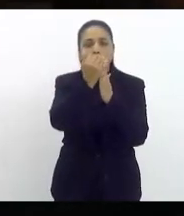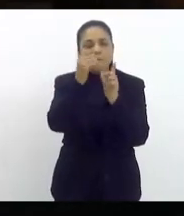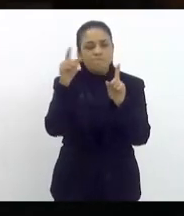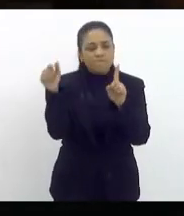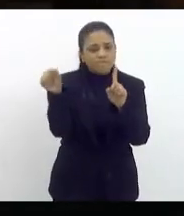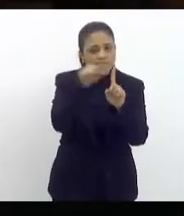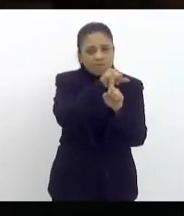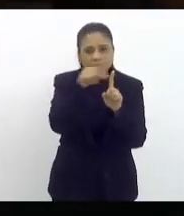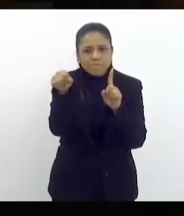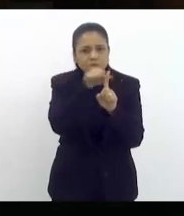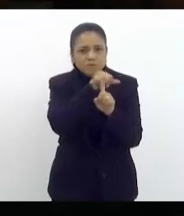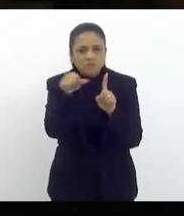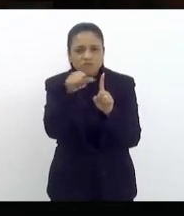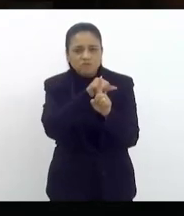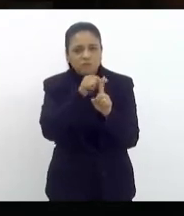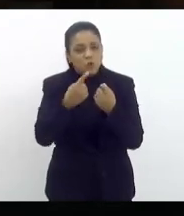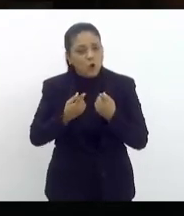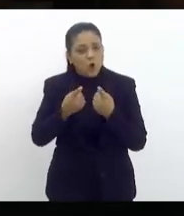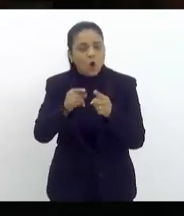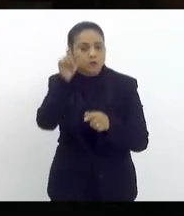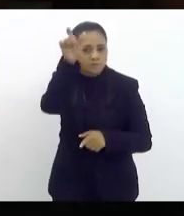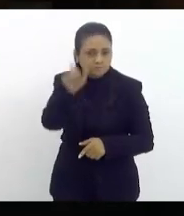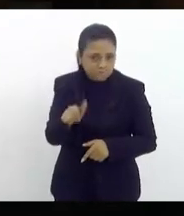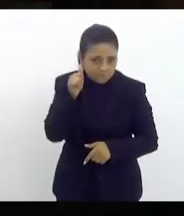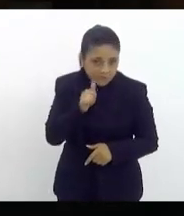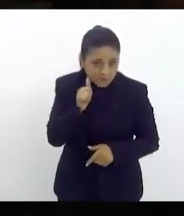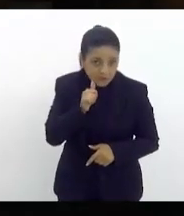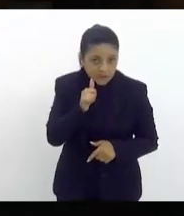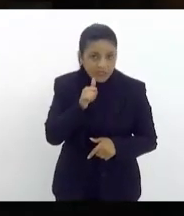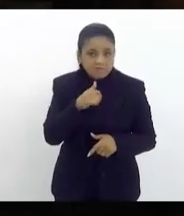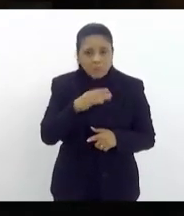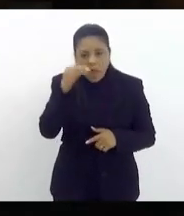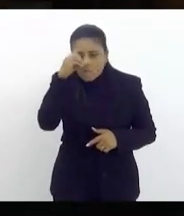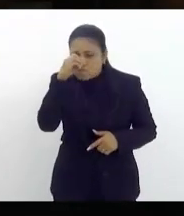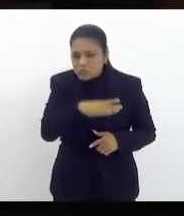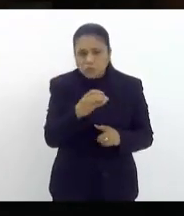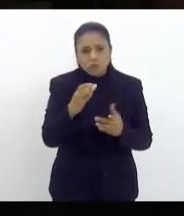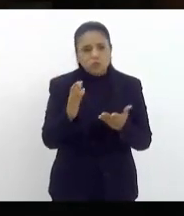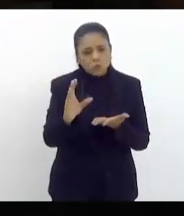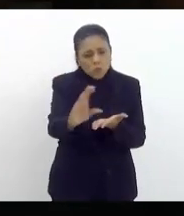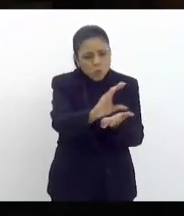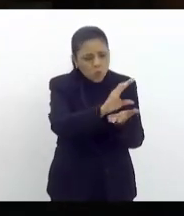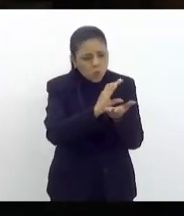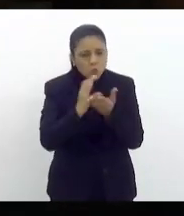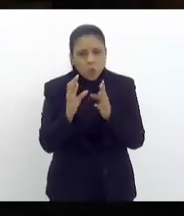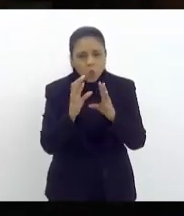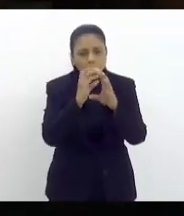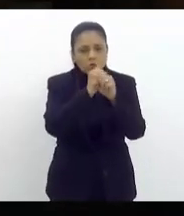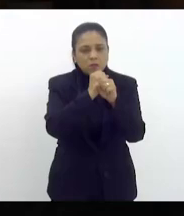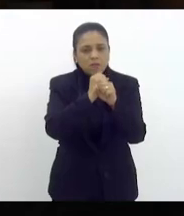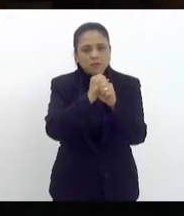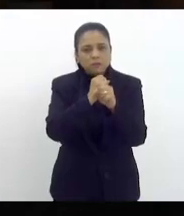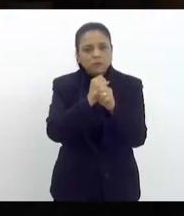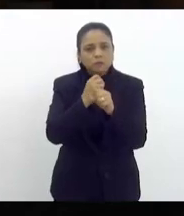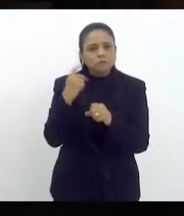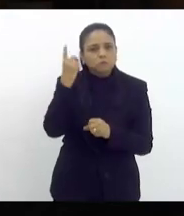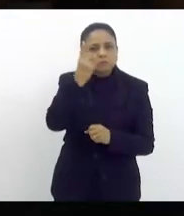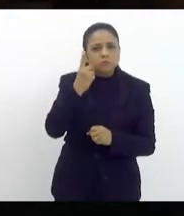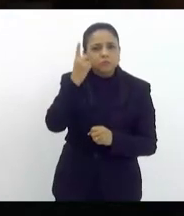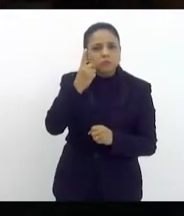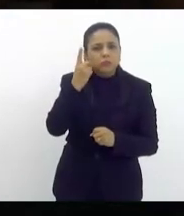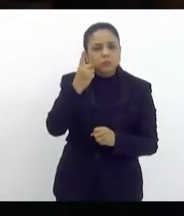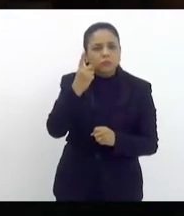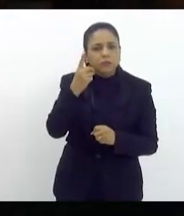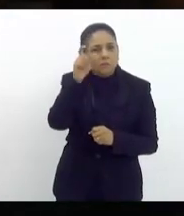um absurdo que nós não tenhamos um orçamento destinado exclusivamente para a política para as mulheres, que não